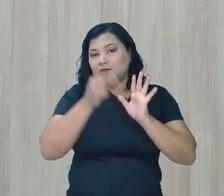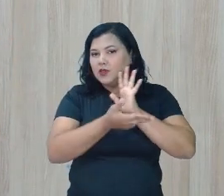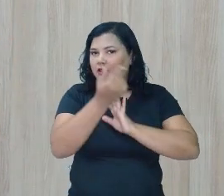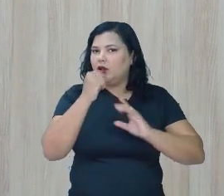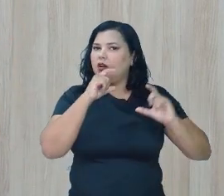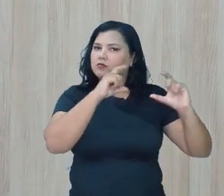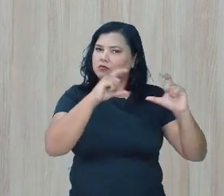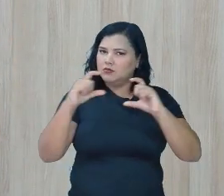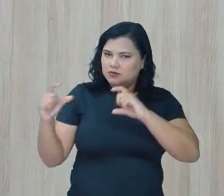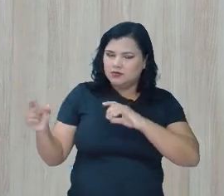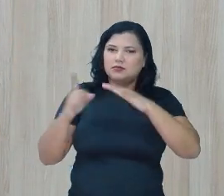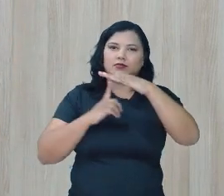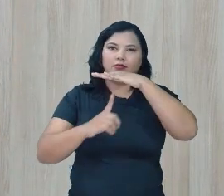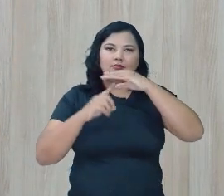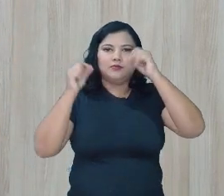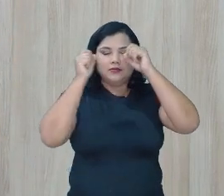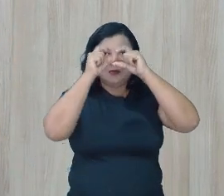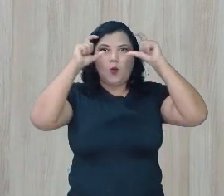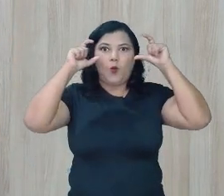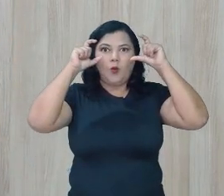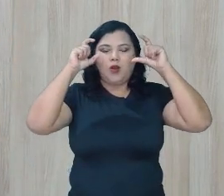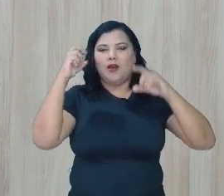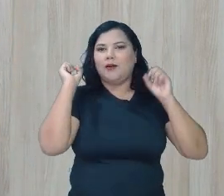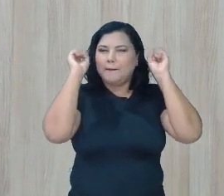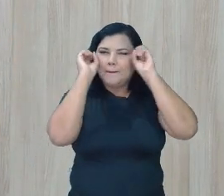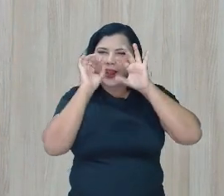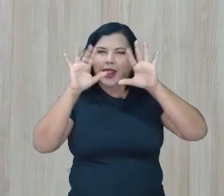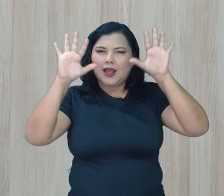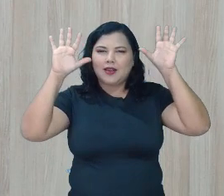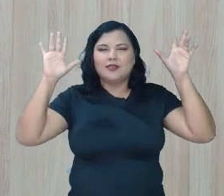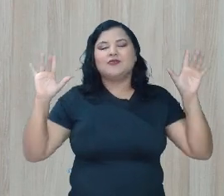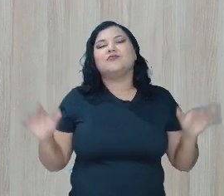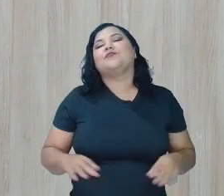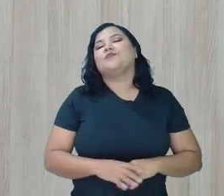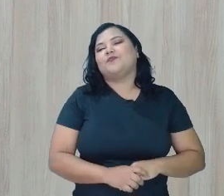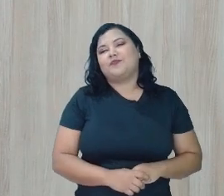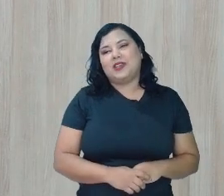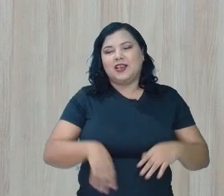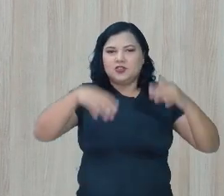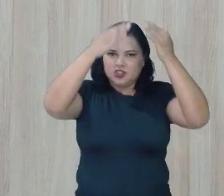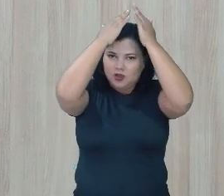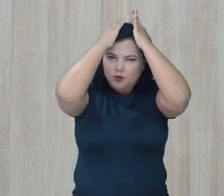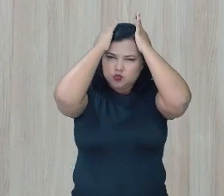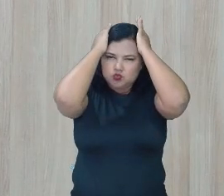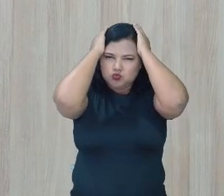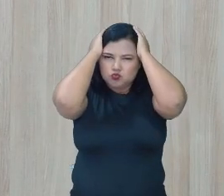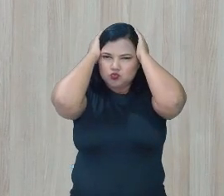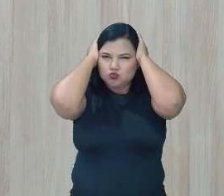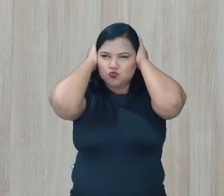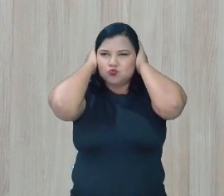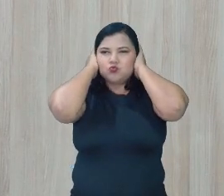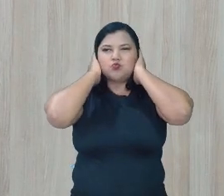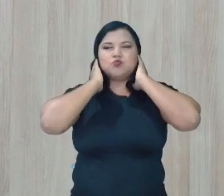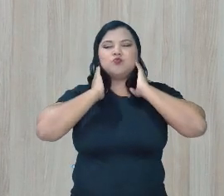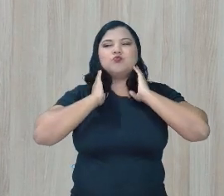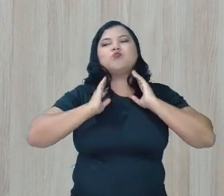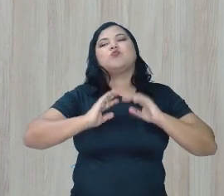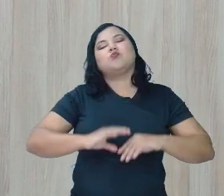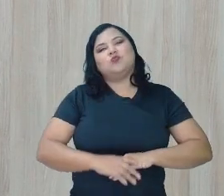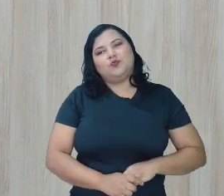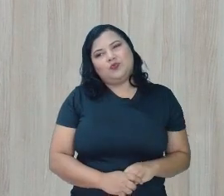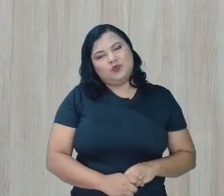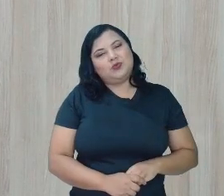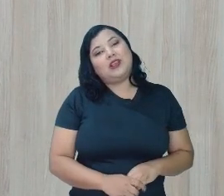Esses personagens com os olhos grandes, né, brilhantes, esses cabelos lisos que representam